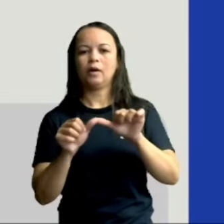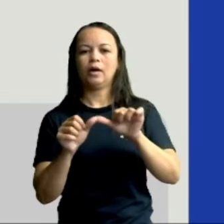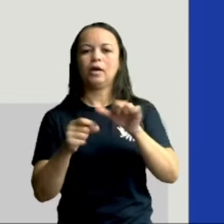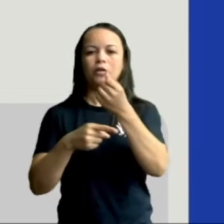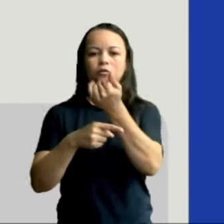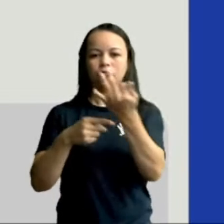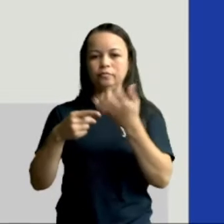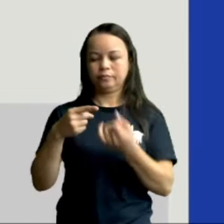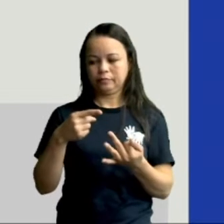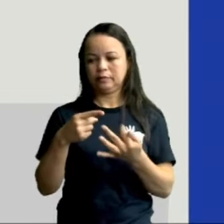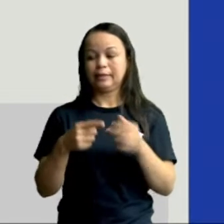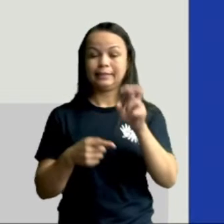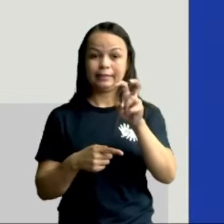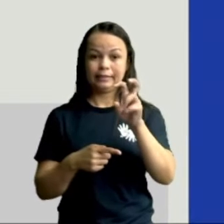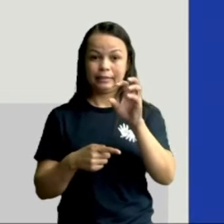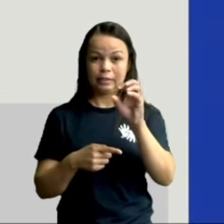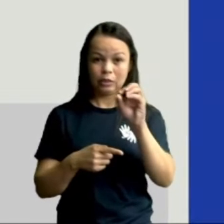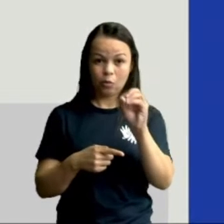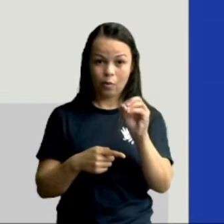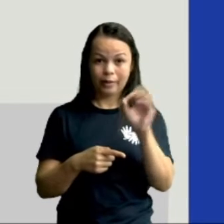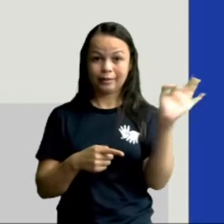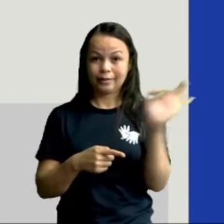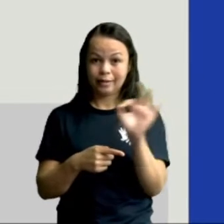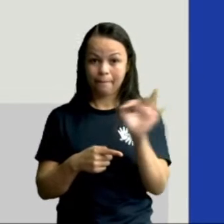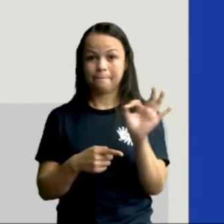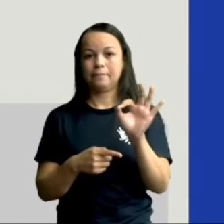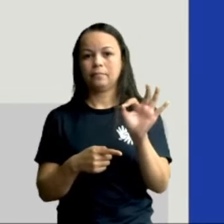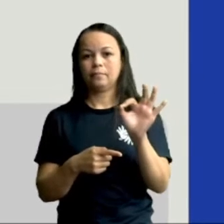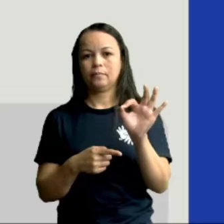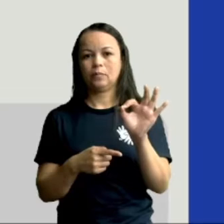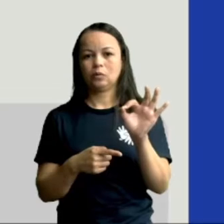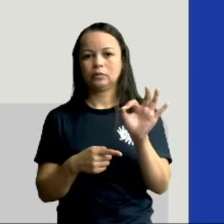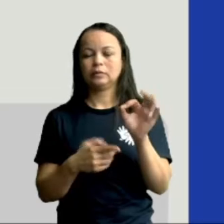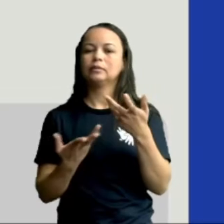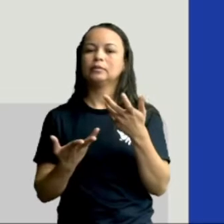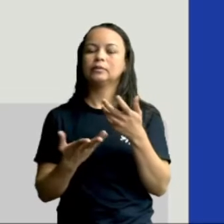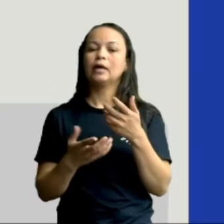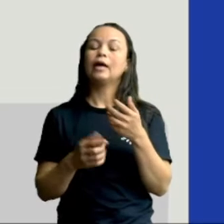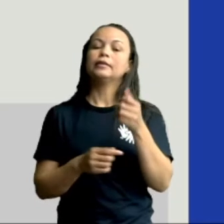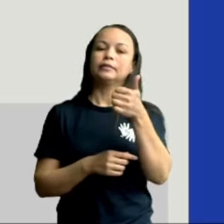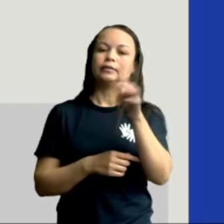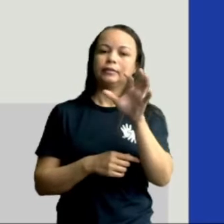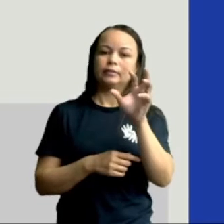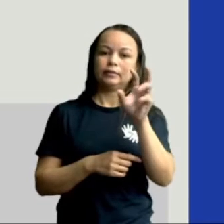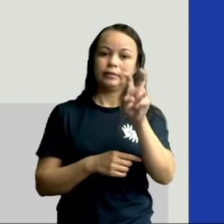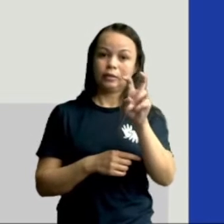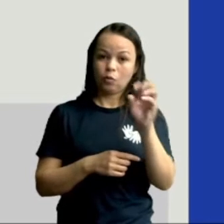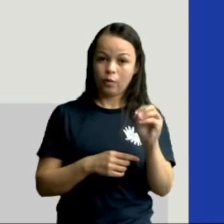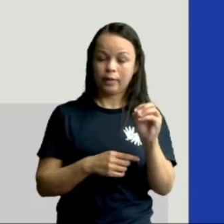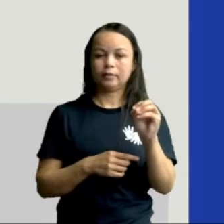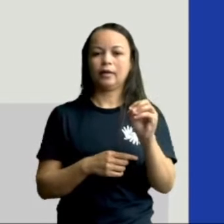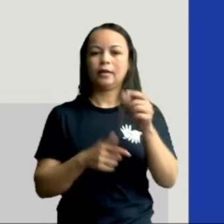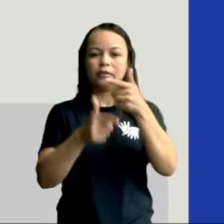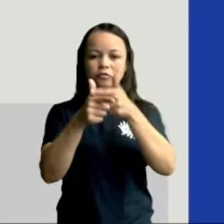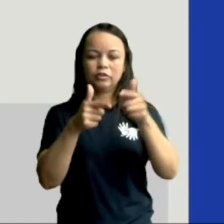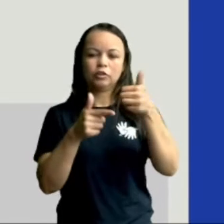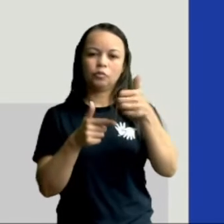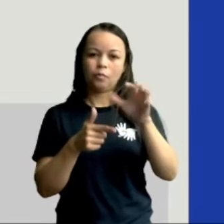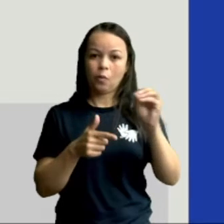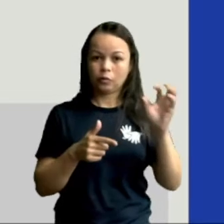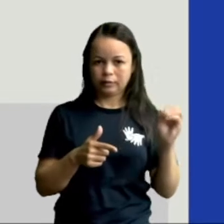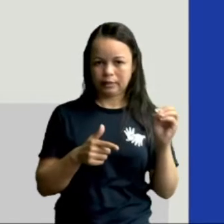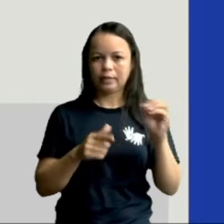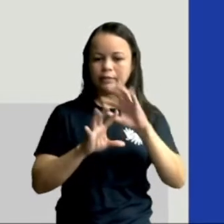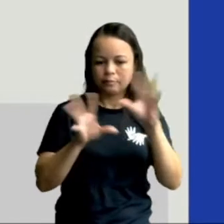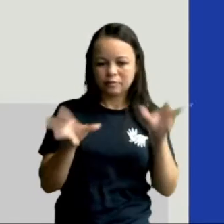não é 50%, 50 por 100, tá? 50 dividido por 100, simplificando, eu